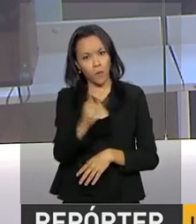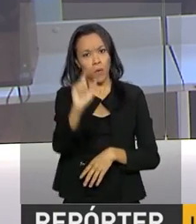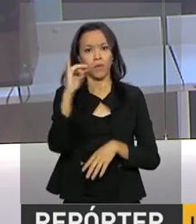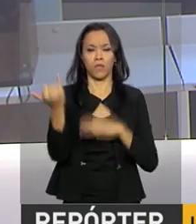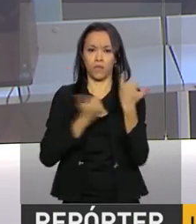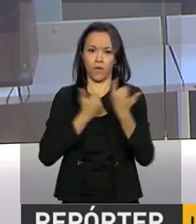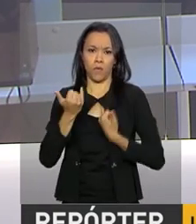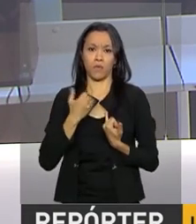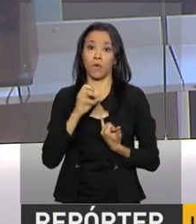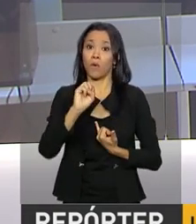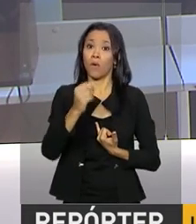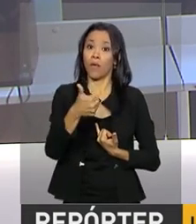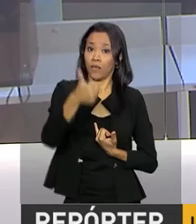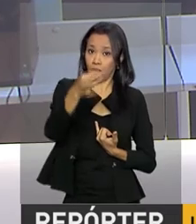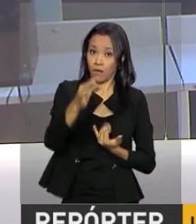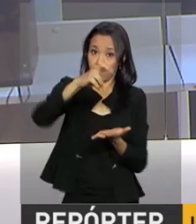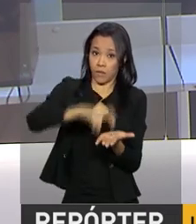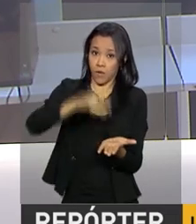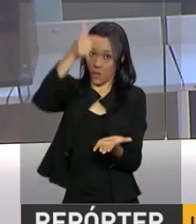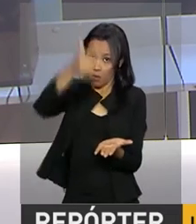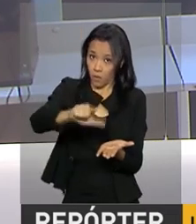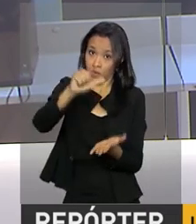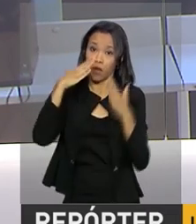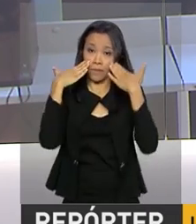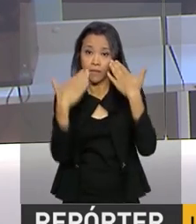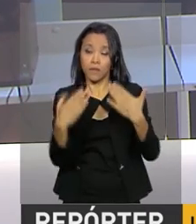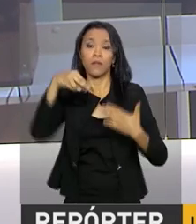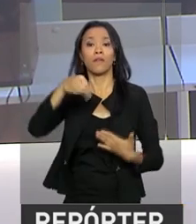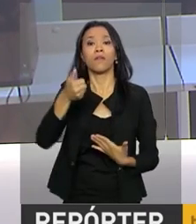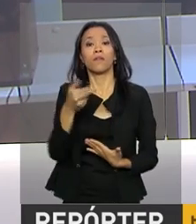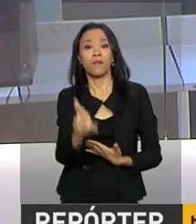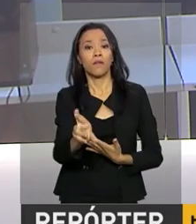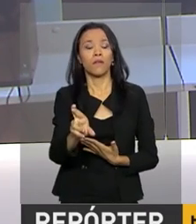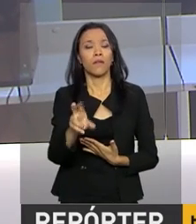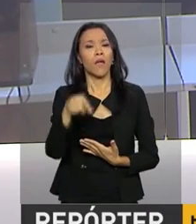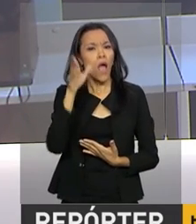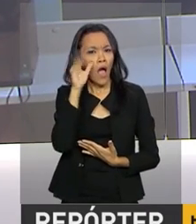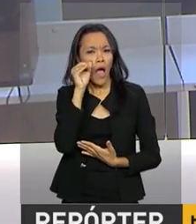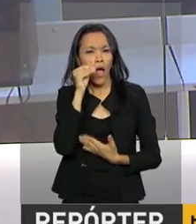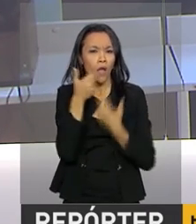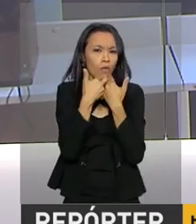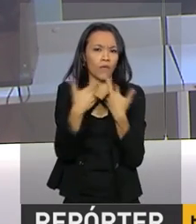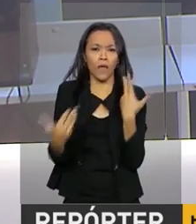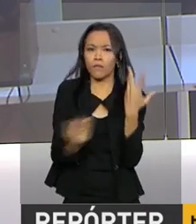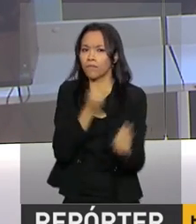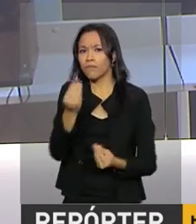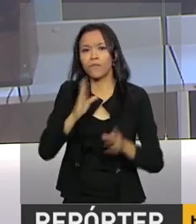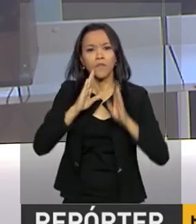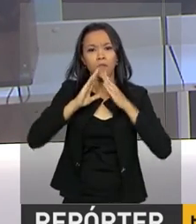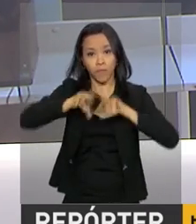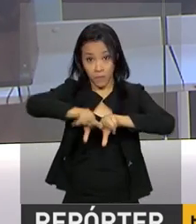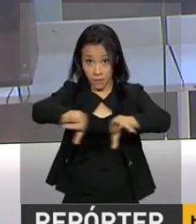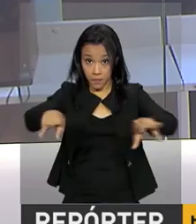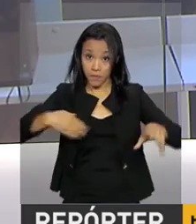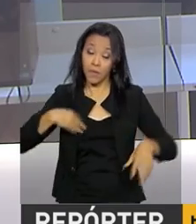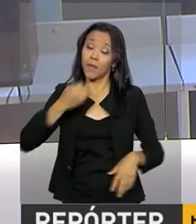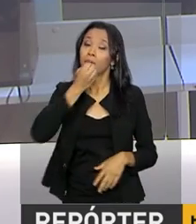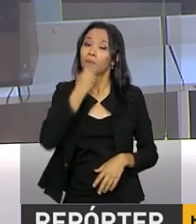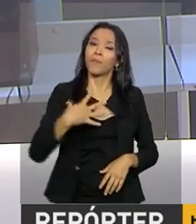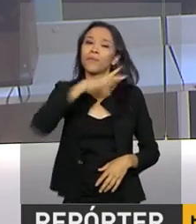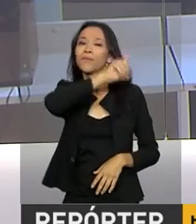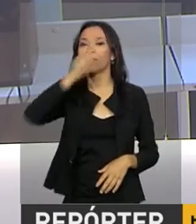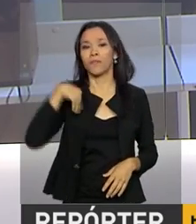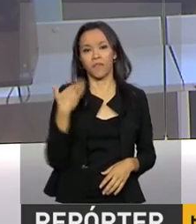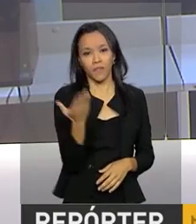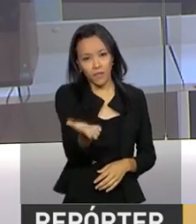informações ou às 10 da manhã na próxima edição do repórter nbr acompanhe também as novidades em nossas redes sociais bom